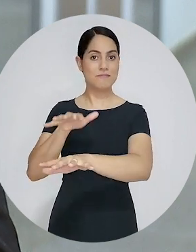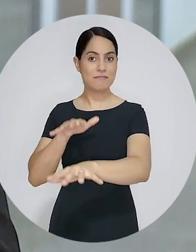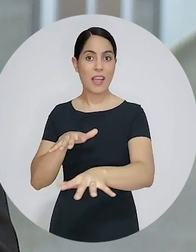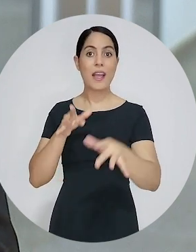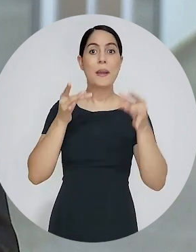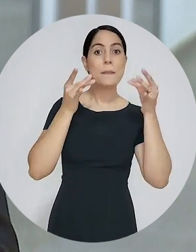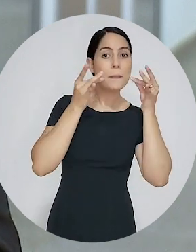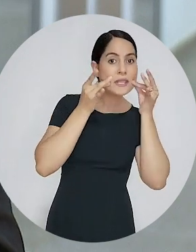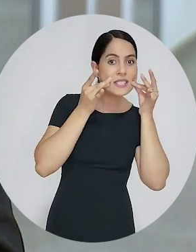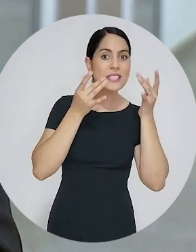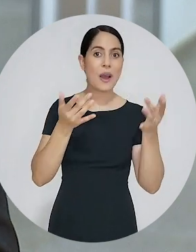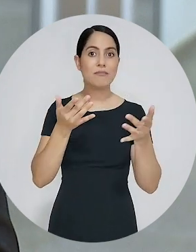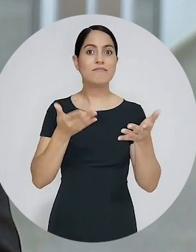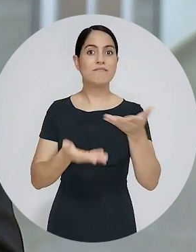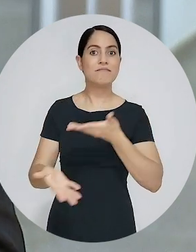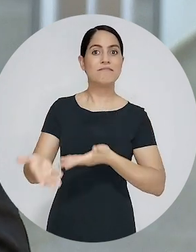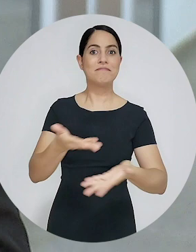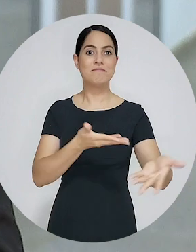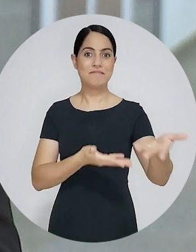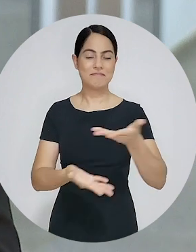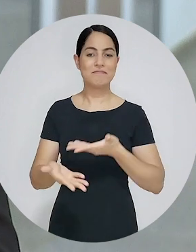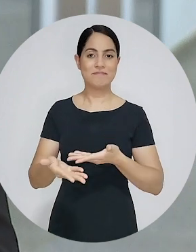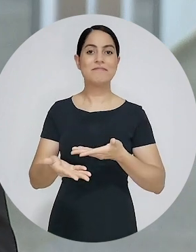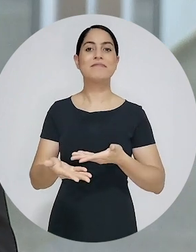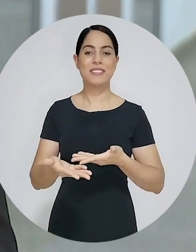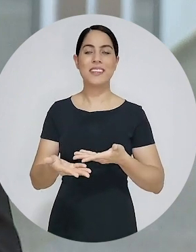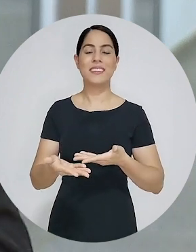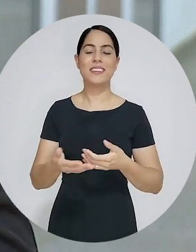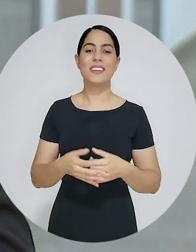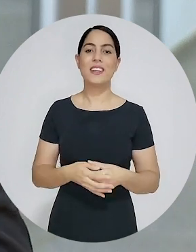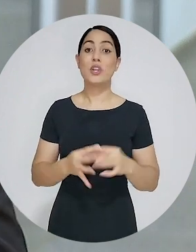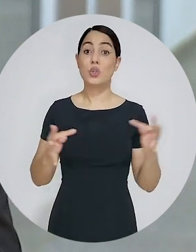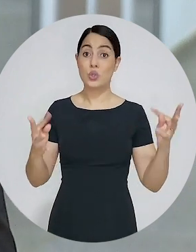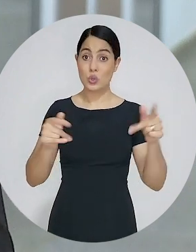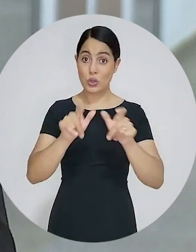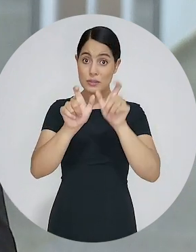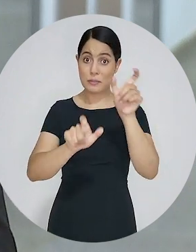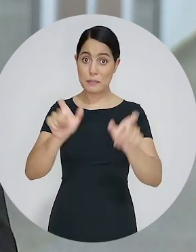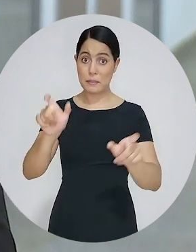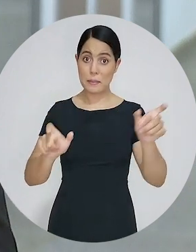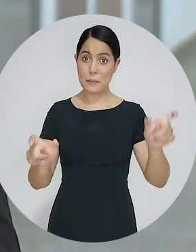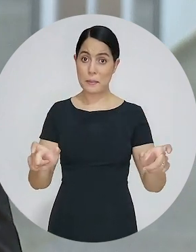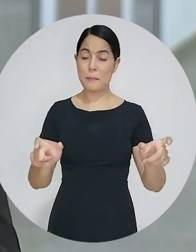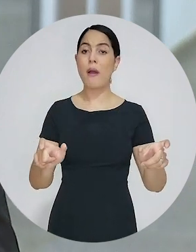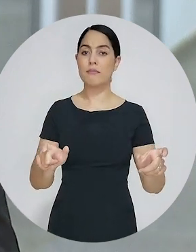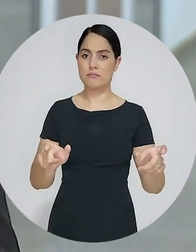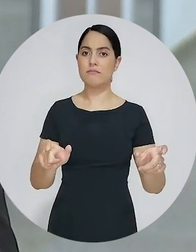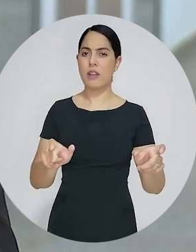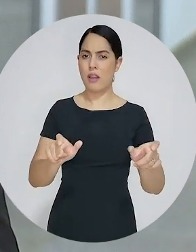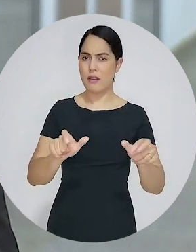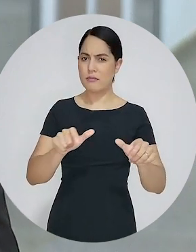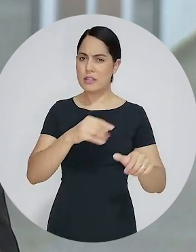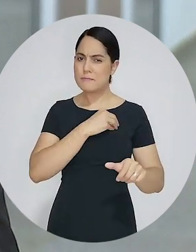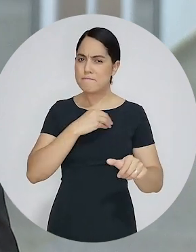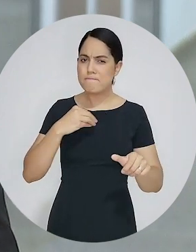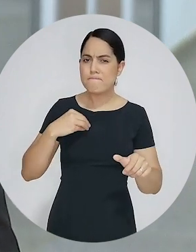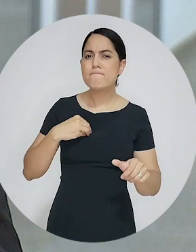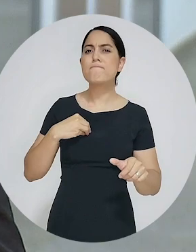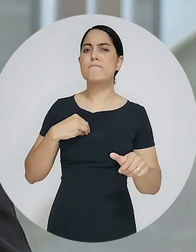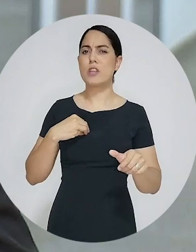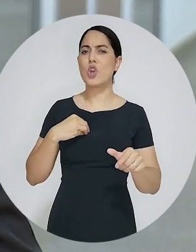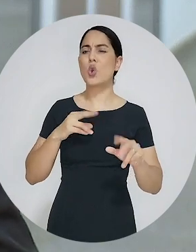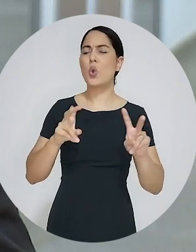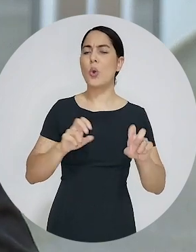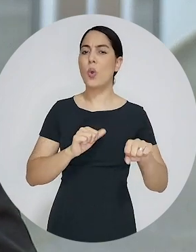com parte em modo telepresencial e parte dos conselheiros presentes no plenário da Ordem, todos devidamente